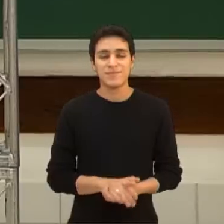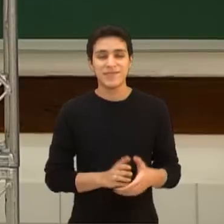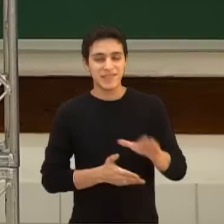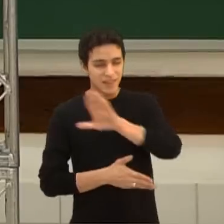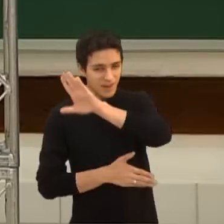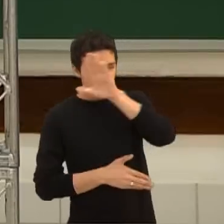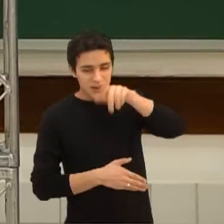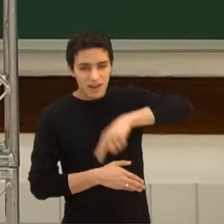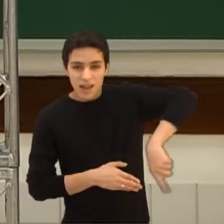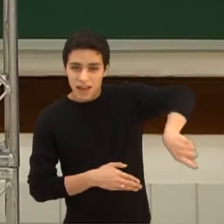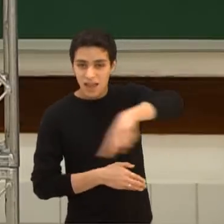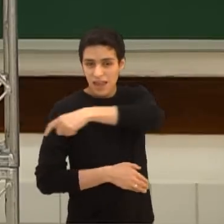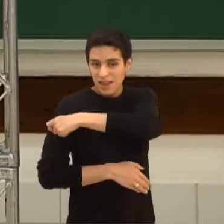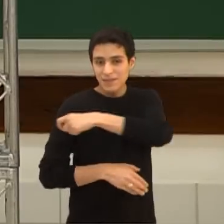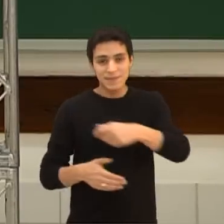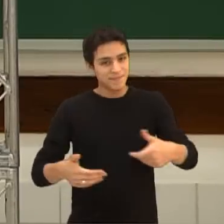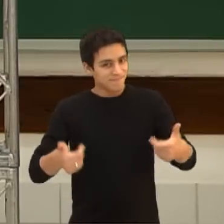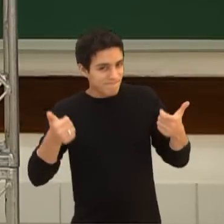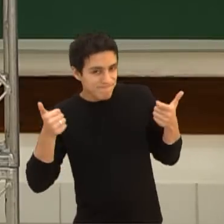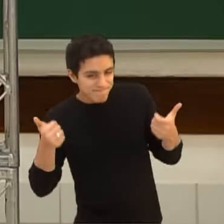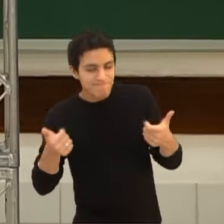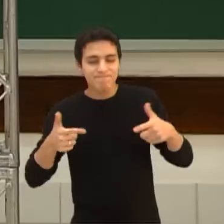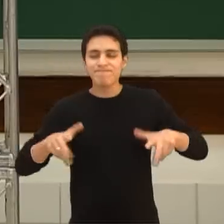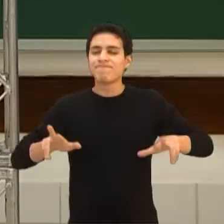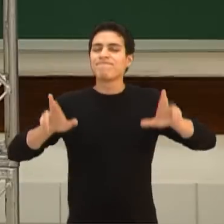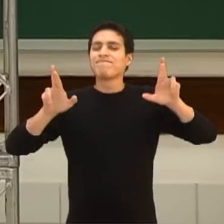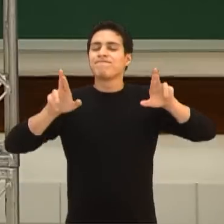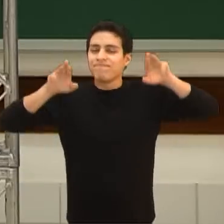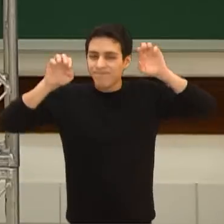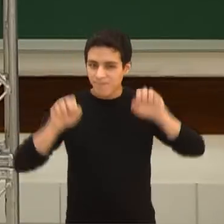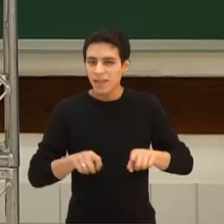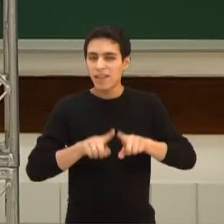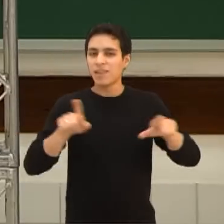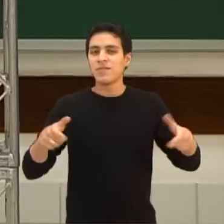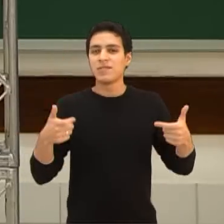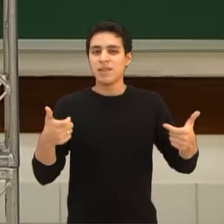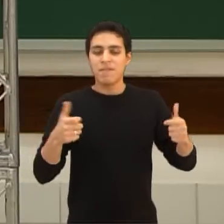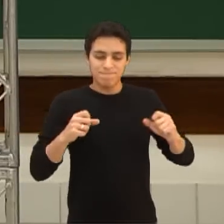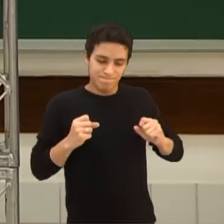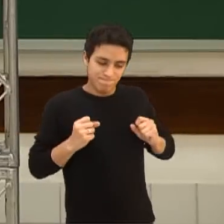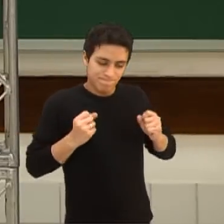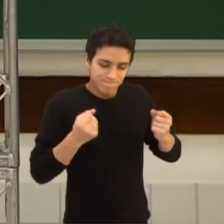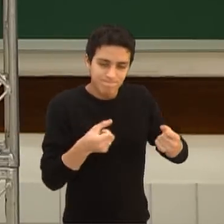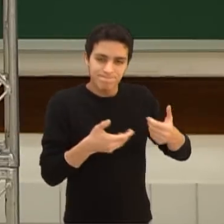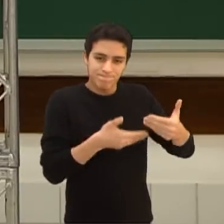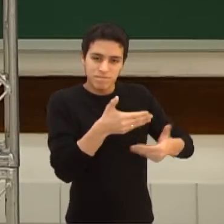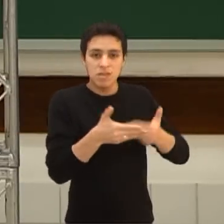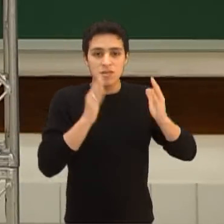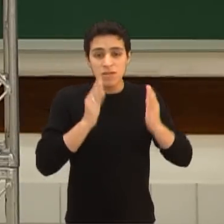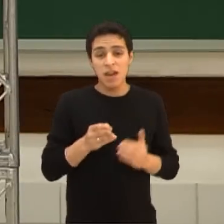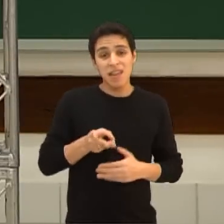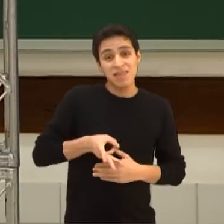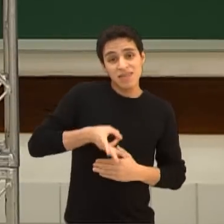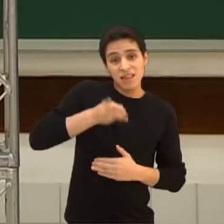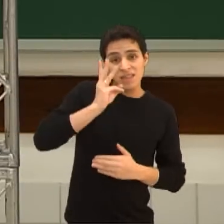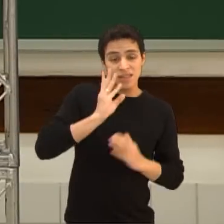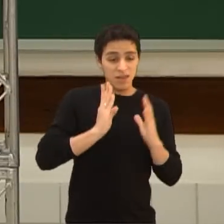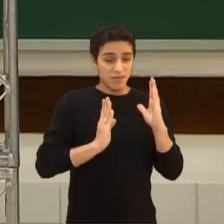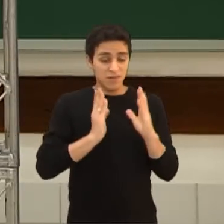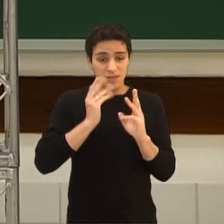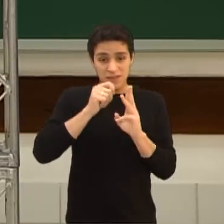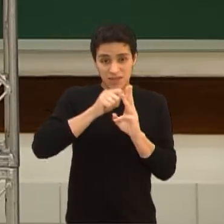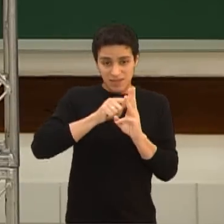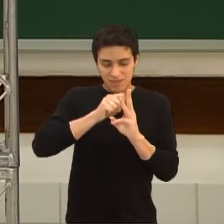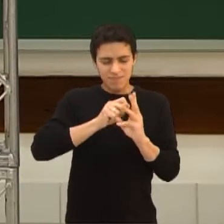Olá, alunos e alunas, tudo bem com vocês? Espero que sim, que estejam empenhados, né? Nós já estamos no terceiro trimestre, né? Um